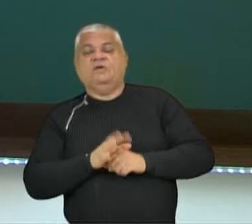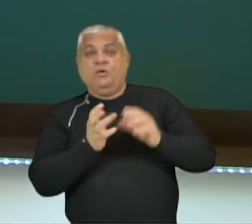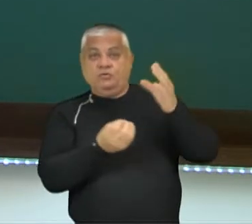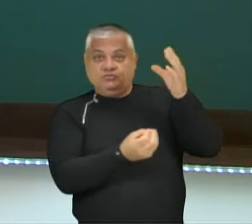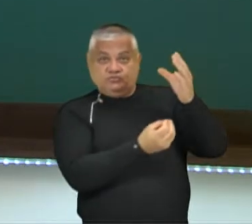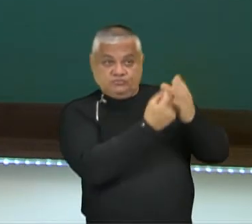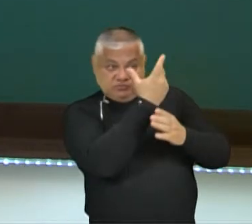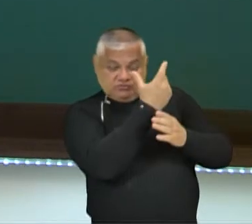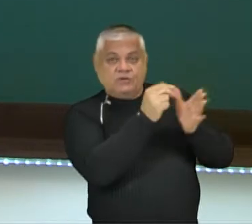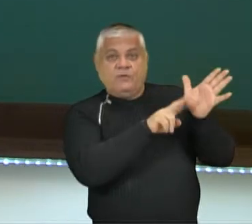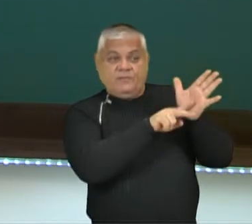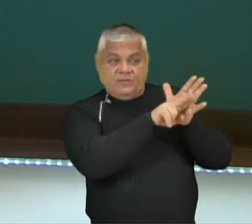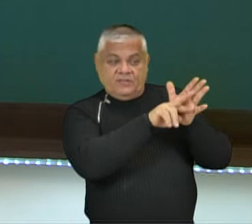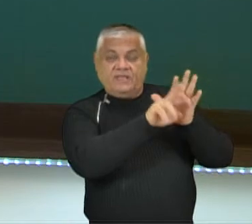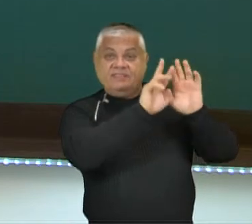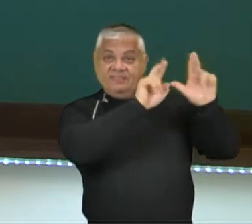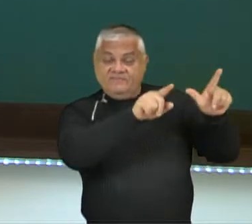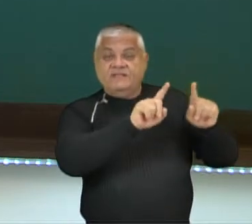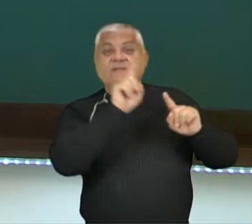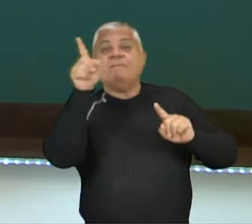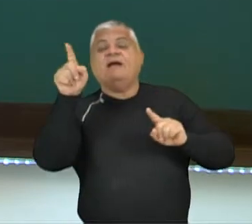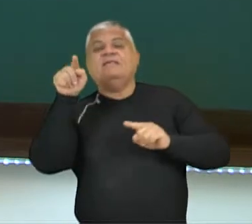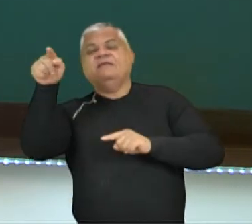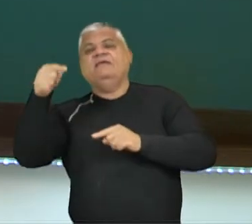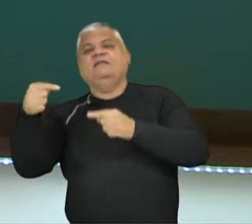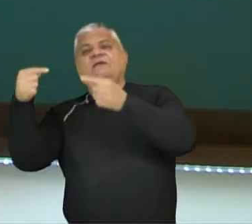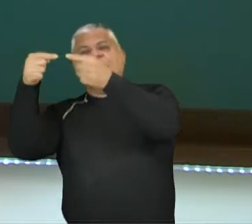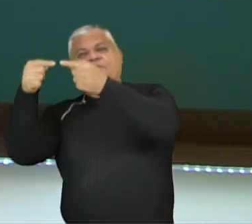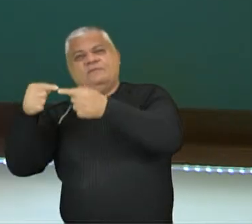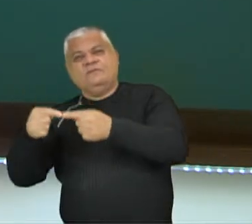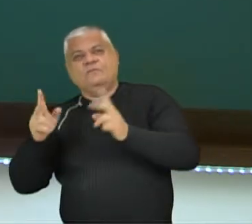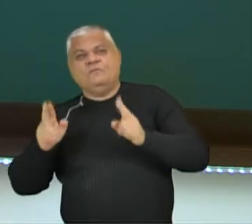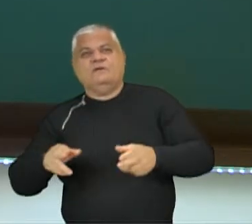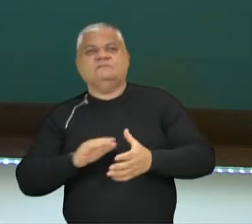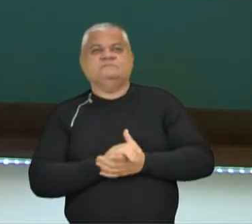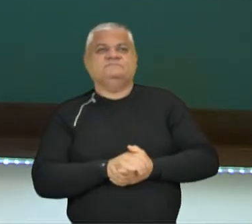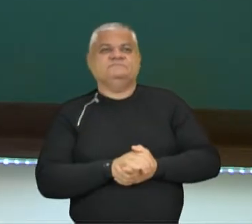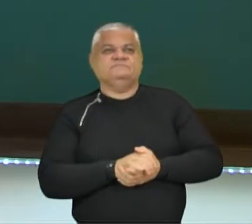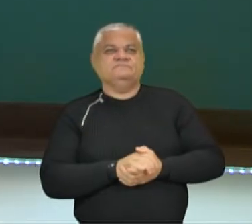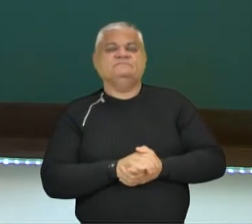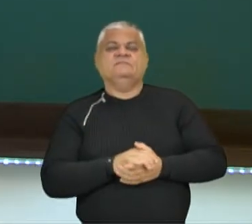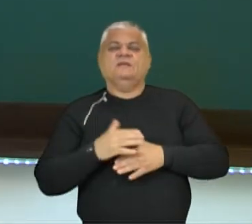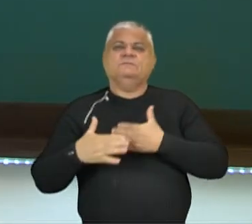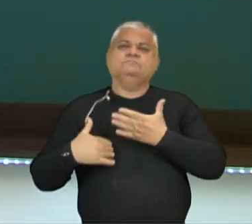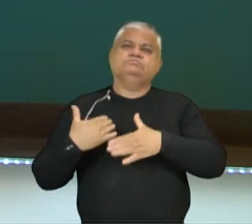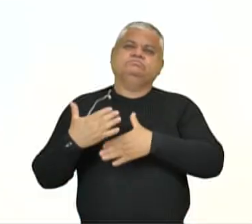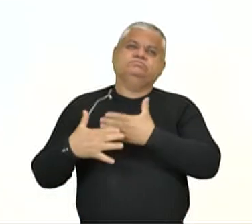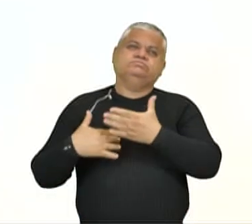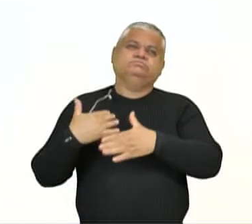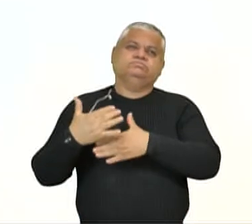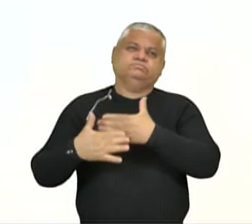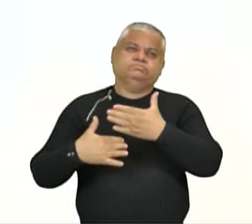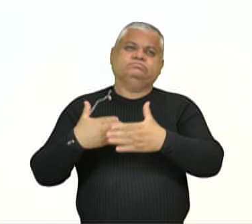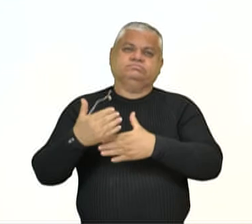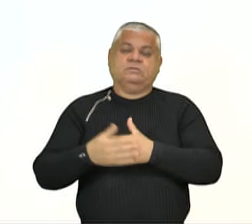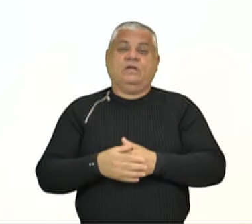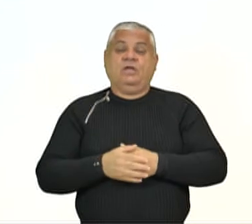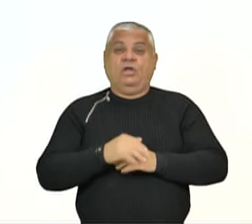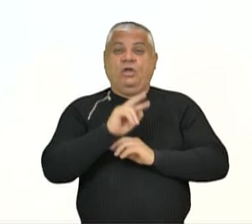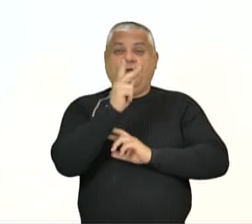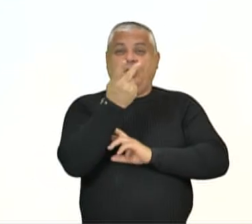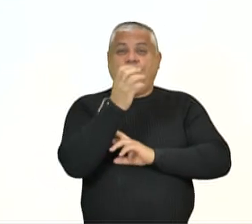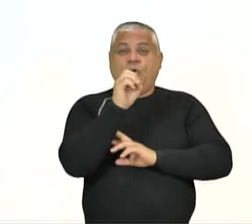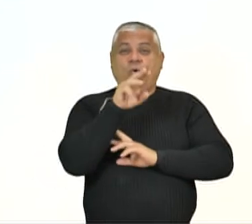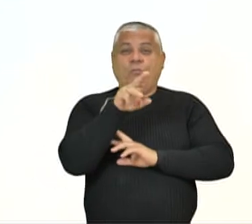origem embriológica diferente, mas com funções iguais. Dentro da decorrência evolutiva, homologia